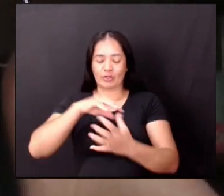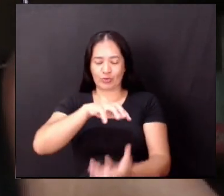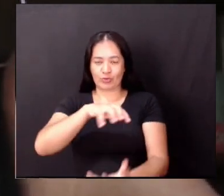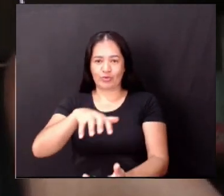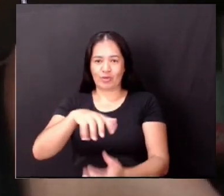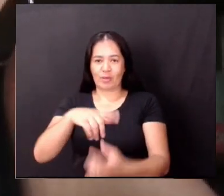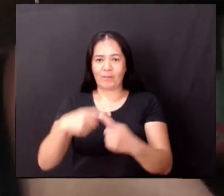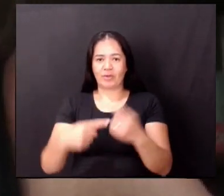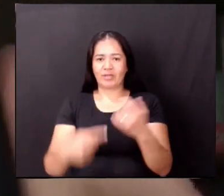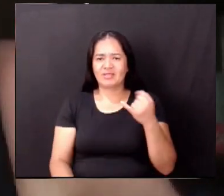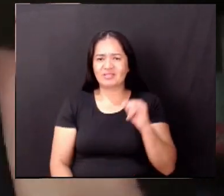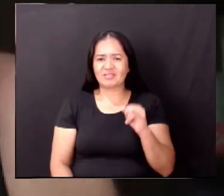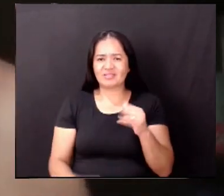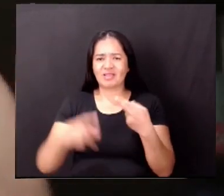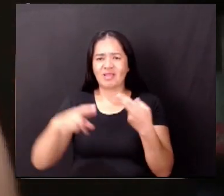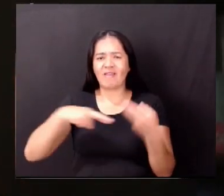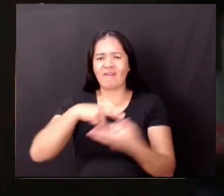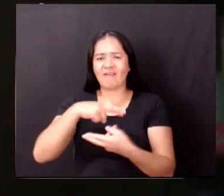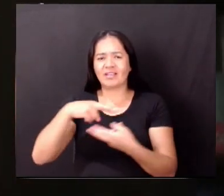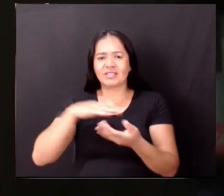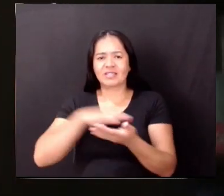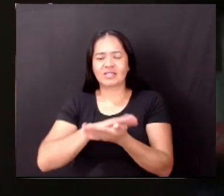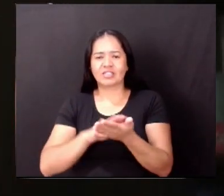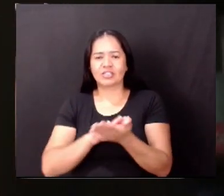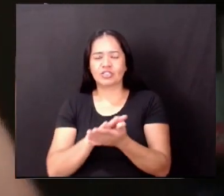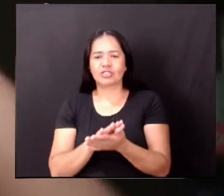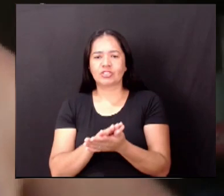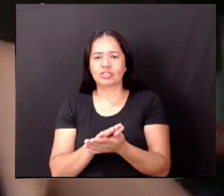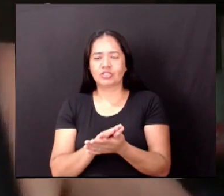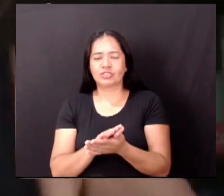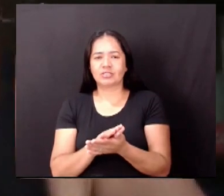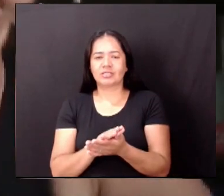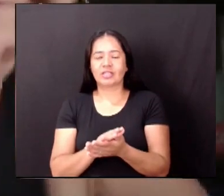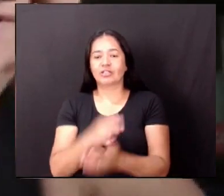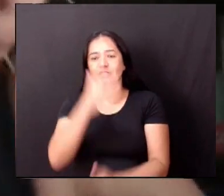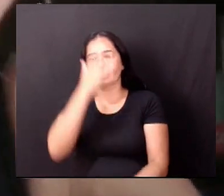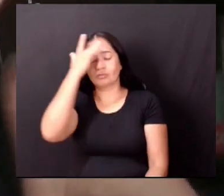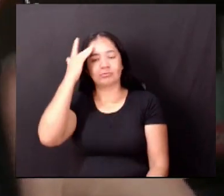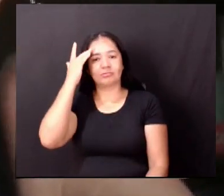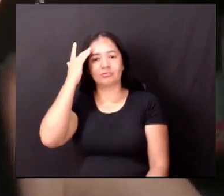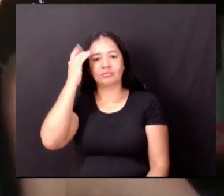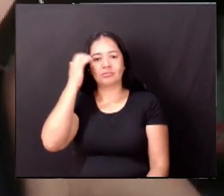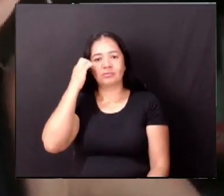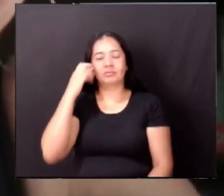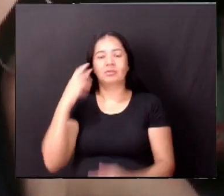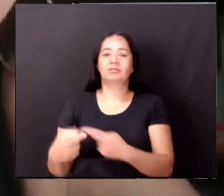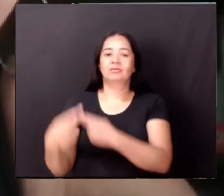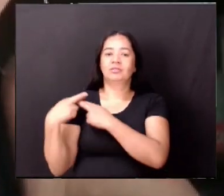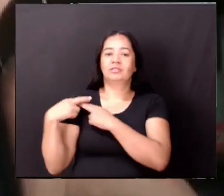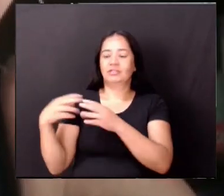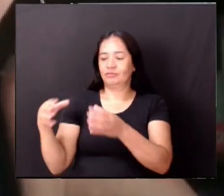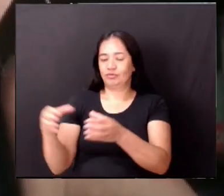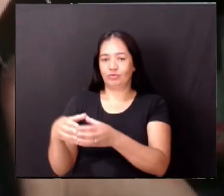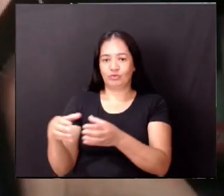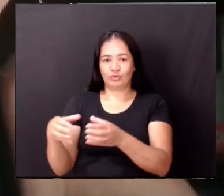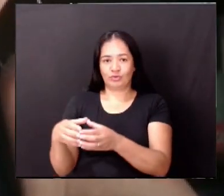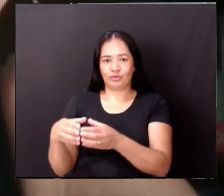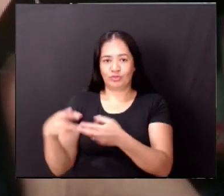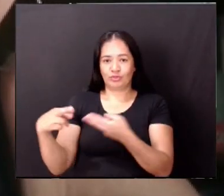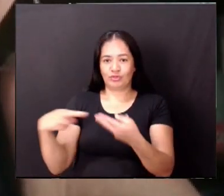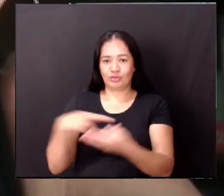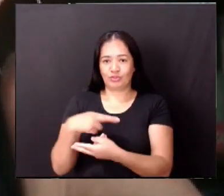nosso mundo. Porque se não fosse a reciclagem, como disse um senhor proprietário de um grande